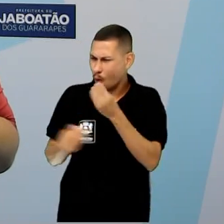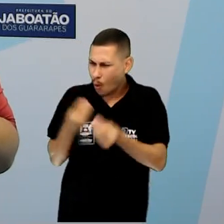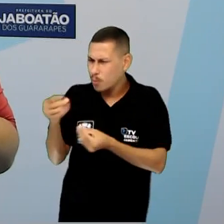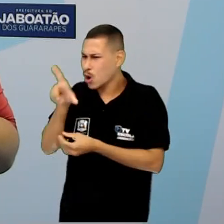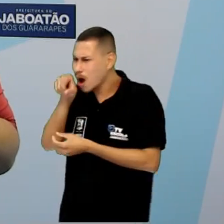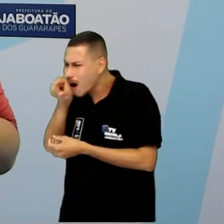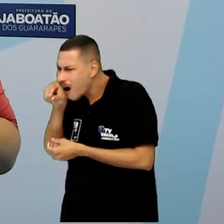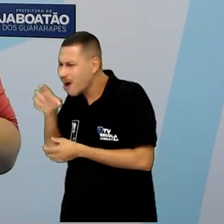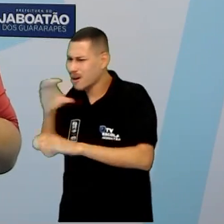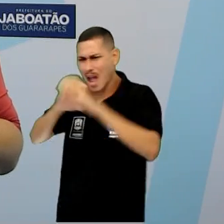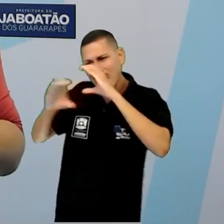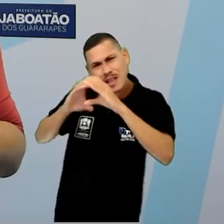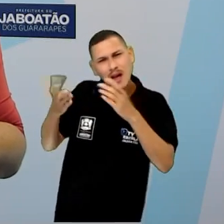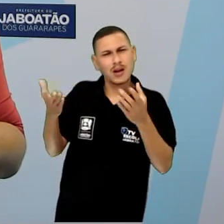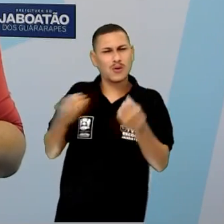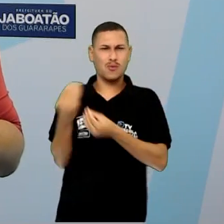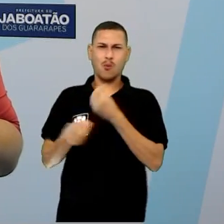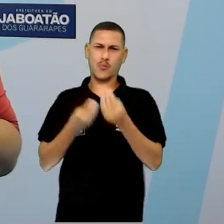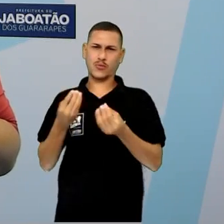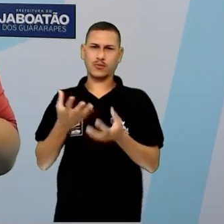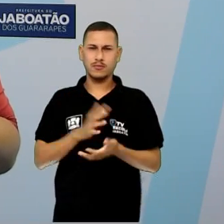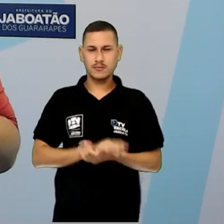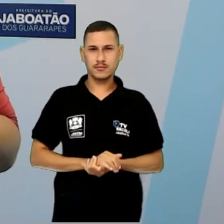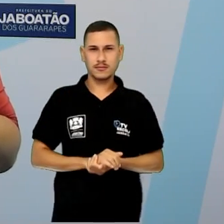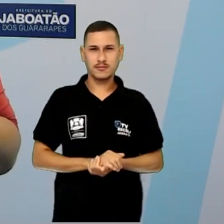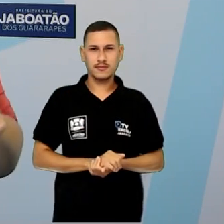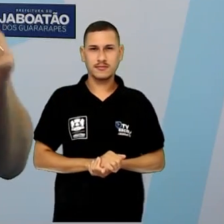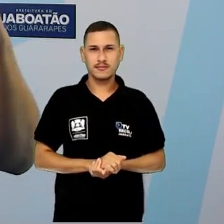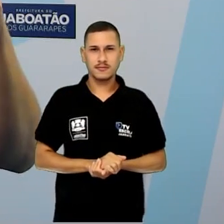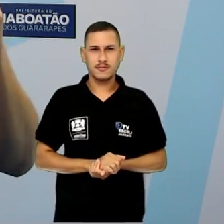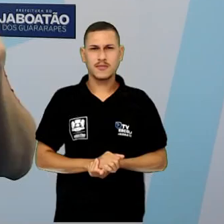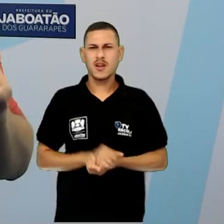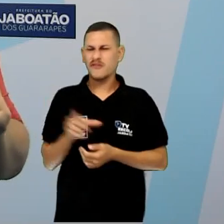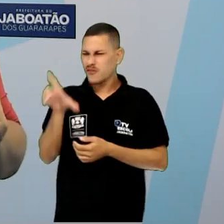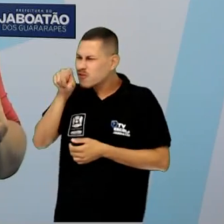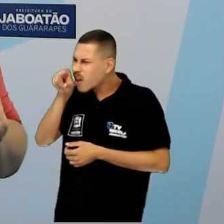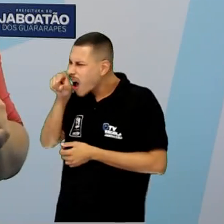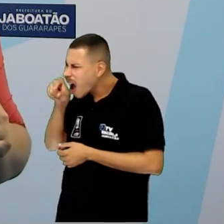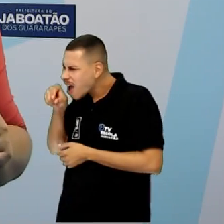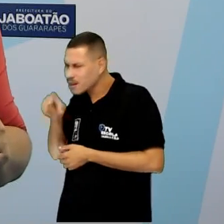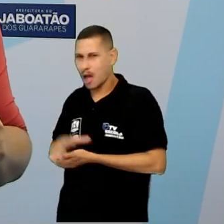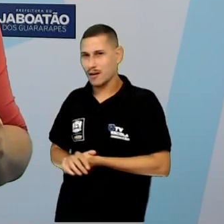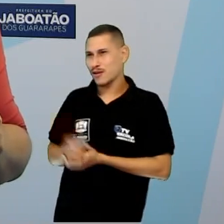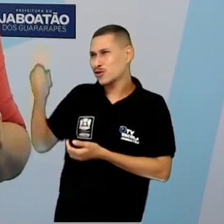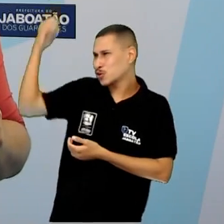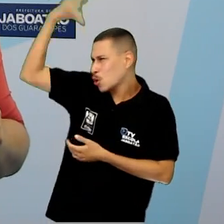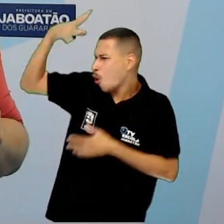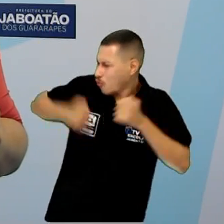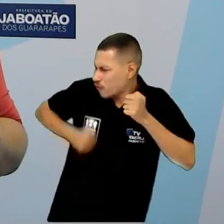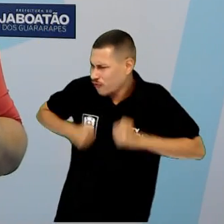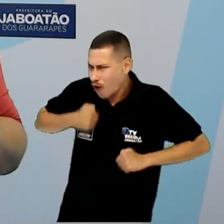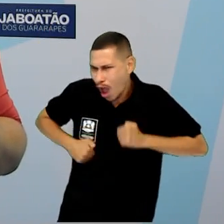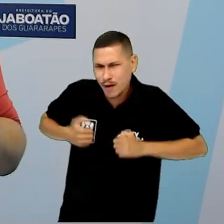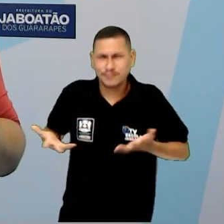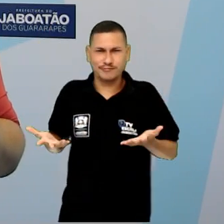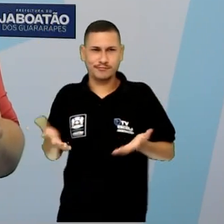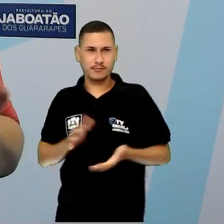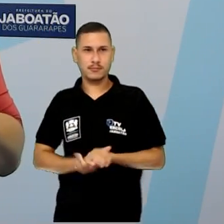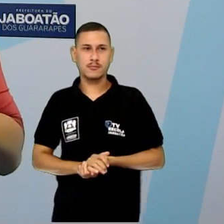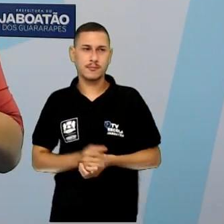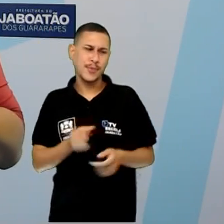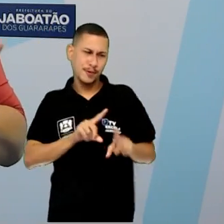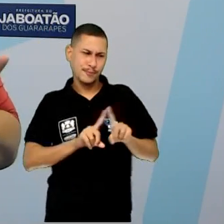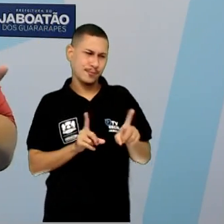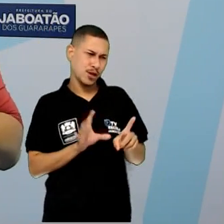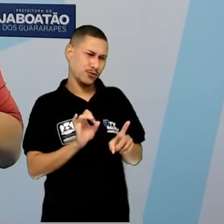gralha cantar? Disse o sabiá. Vá cantar no seu chuveiro, emendou o rouxinol. Pelo menos